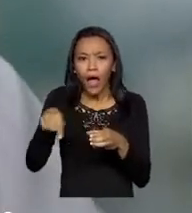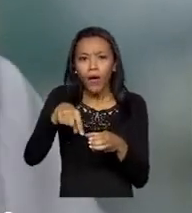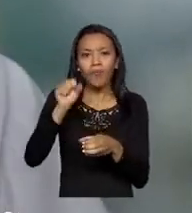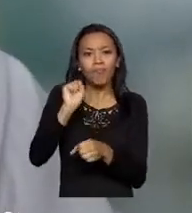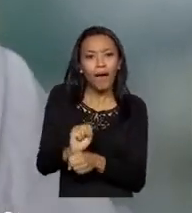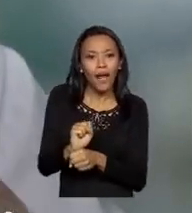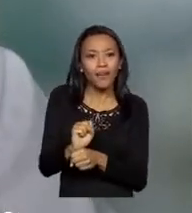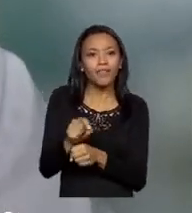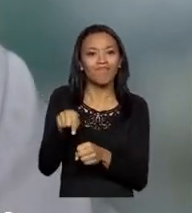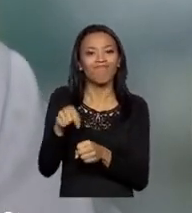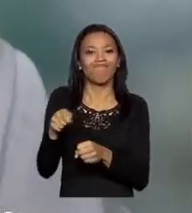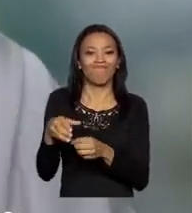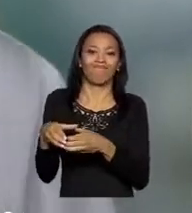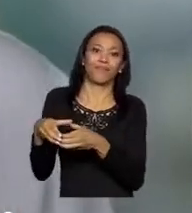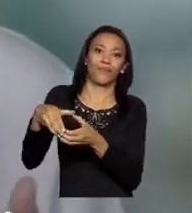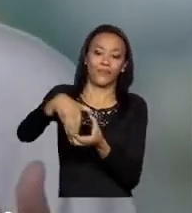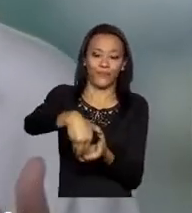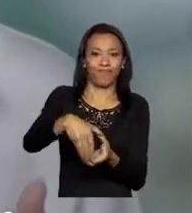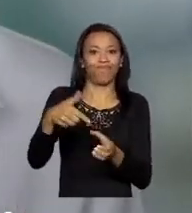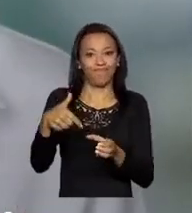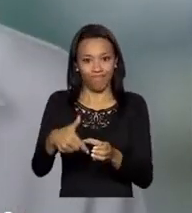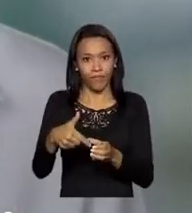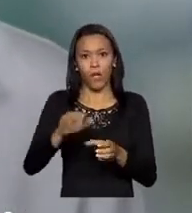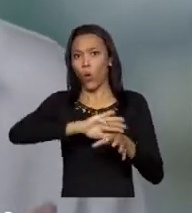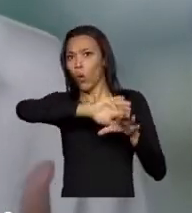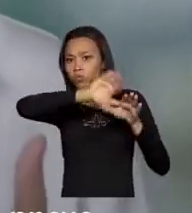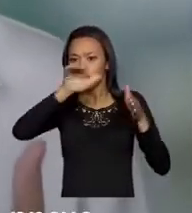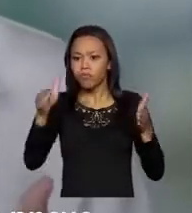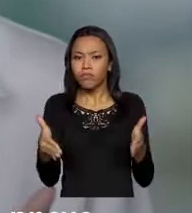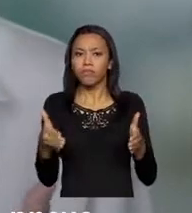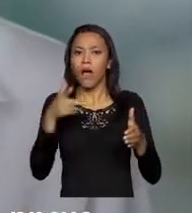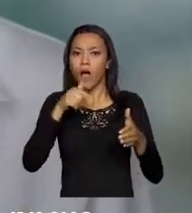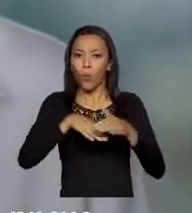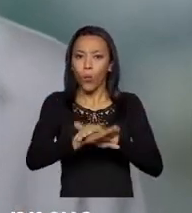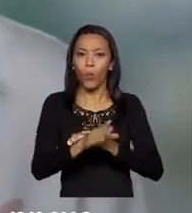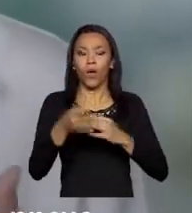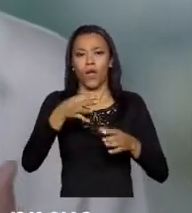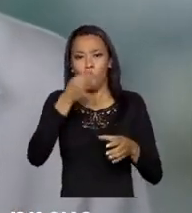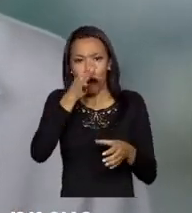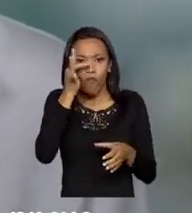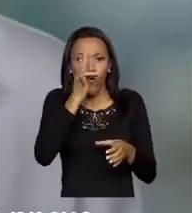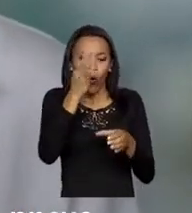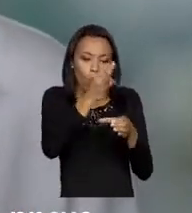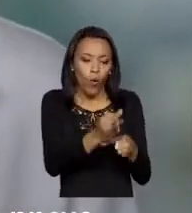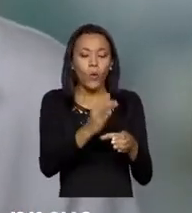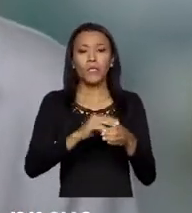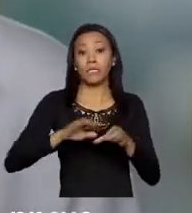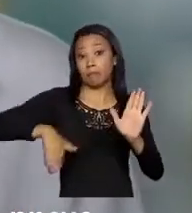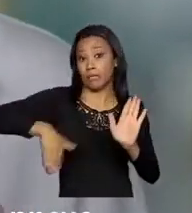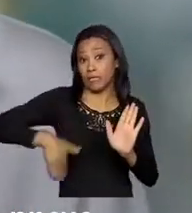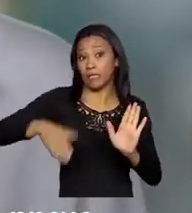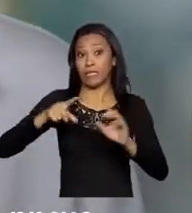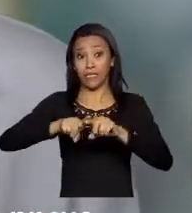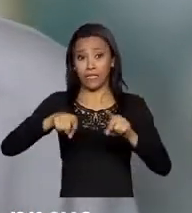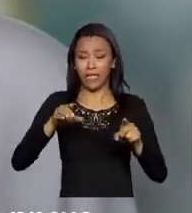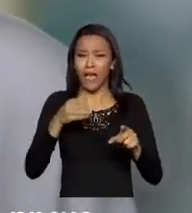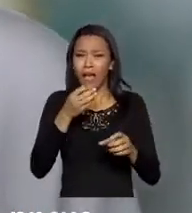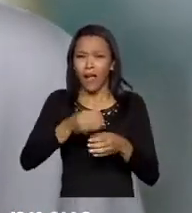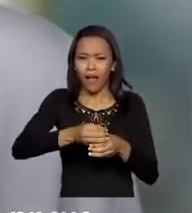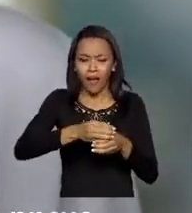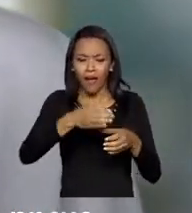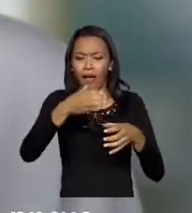seja água parada contida em caixas d'água vaso de flores piscinas bueiros